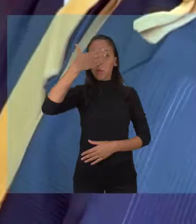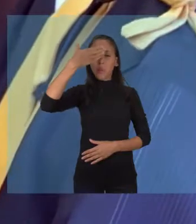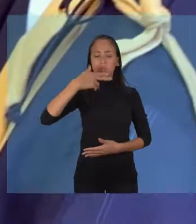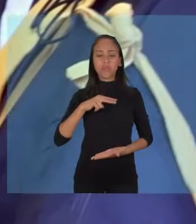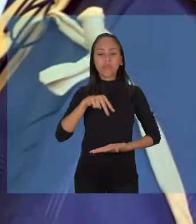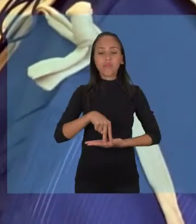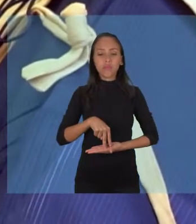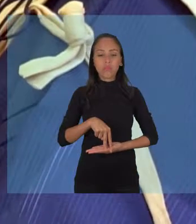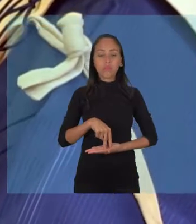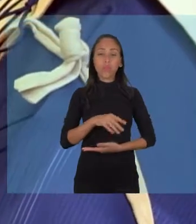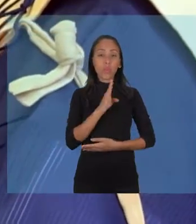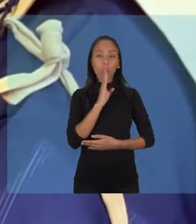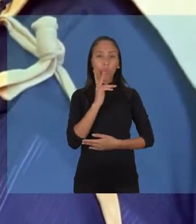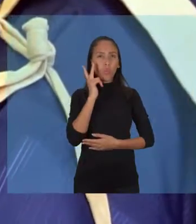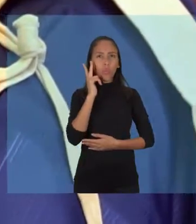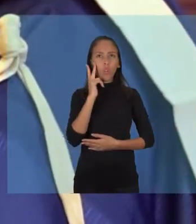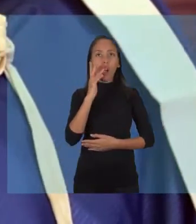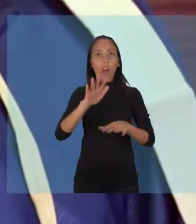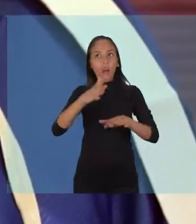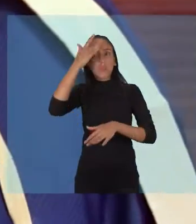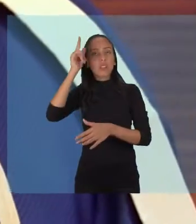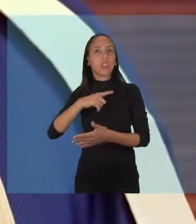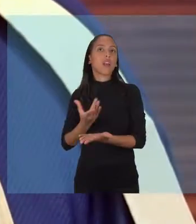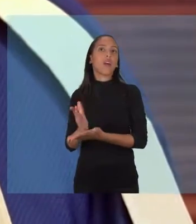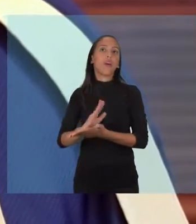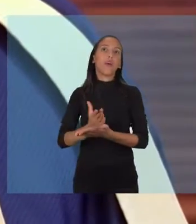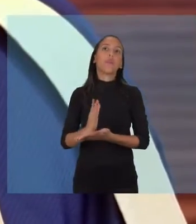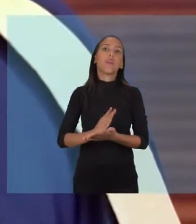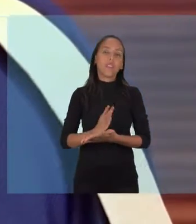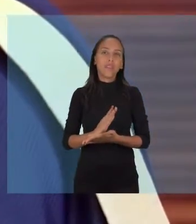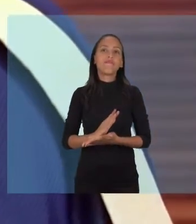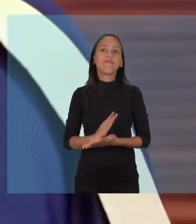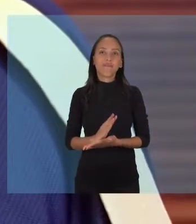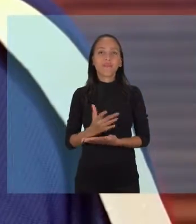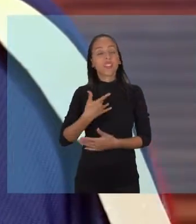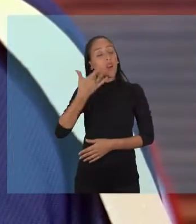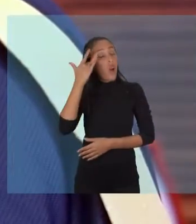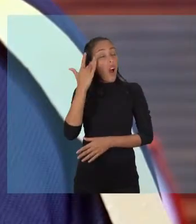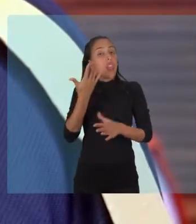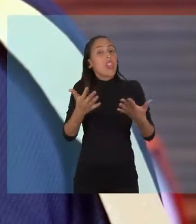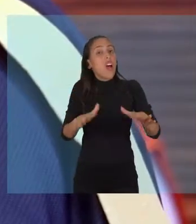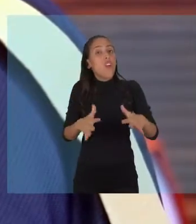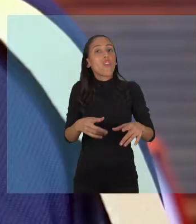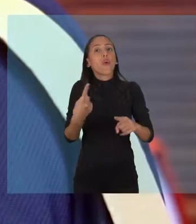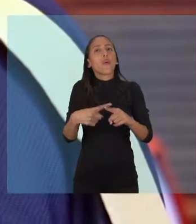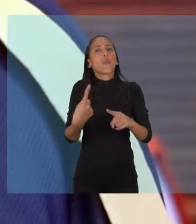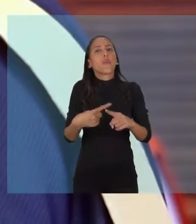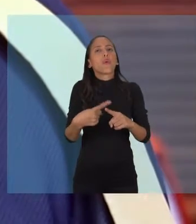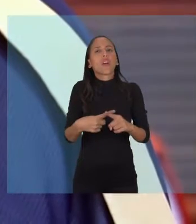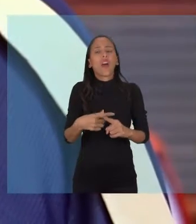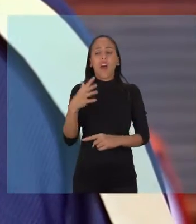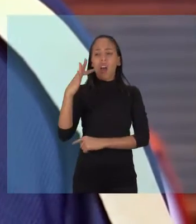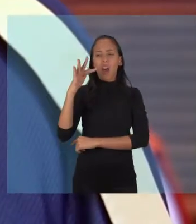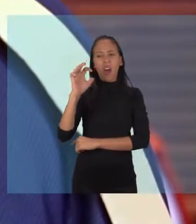Muitas vezes só a nossa presença já é o suficiente. Eu acho que talvez pela força da